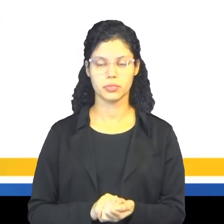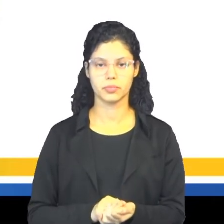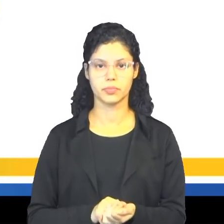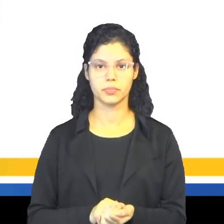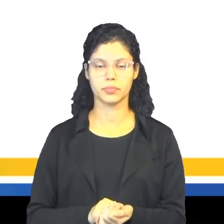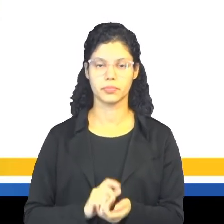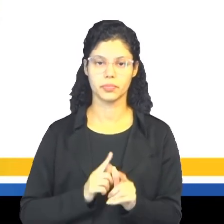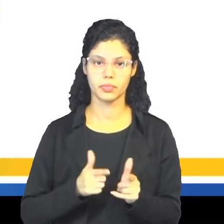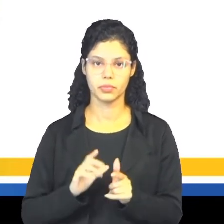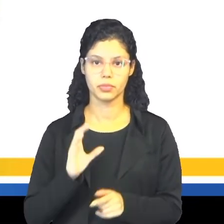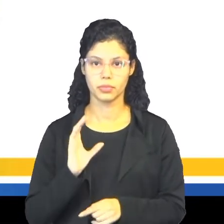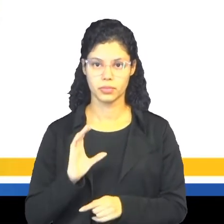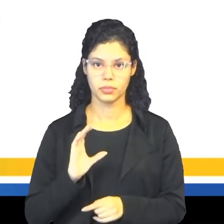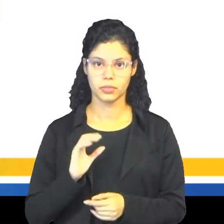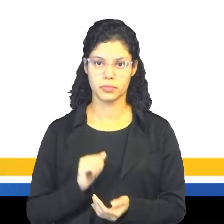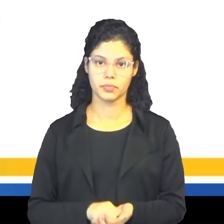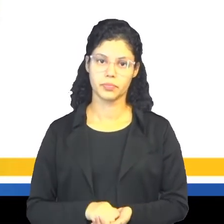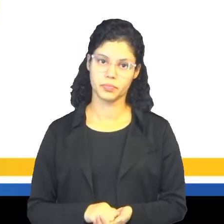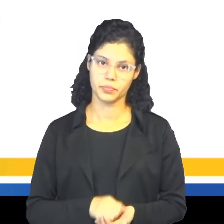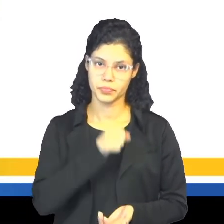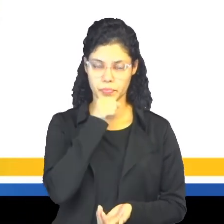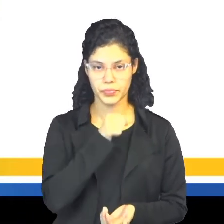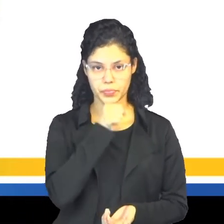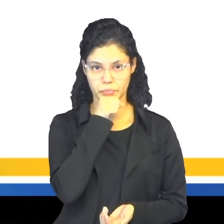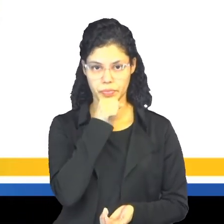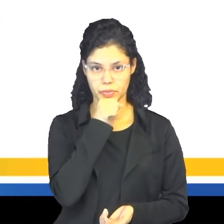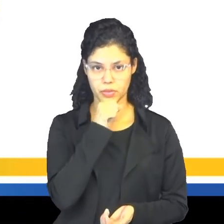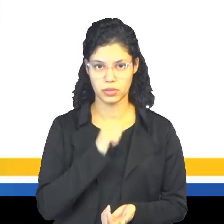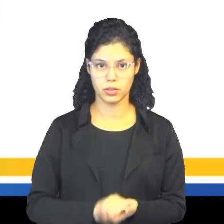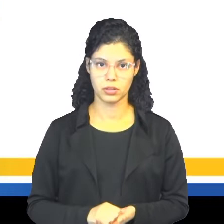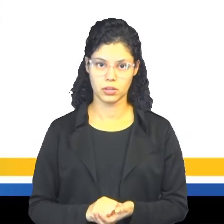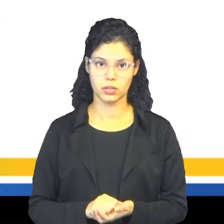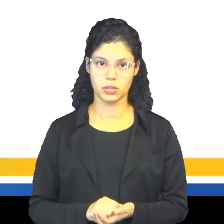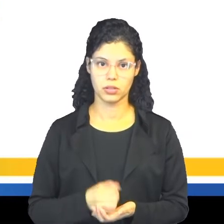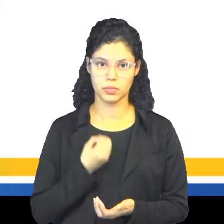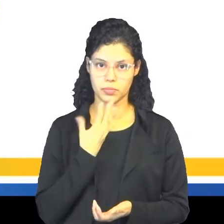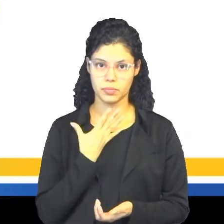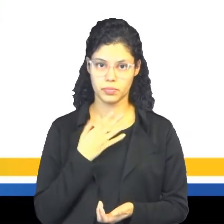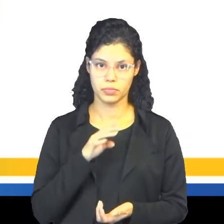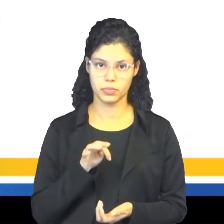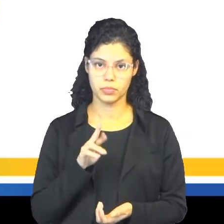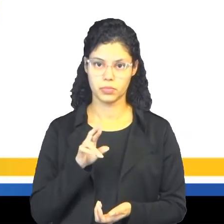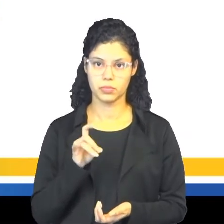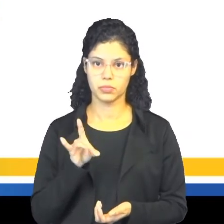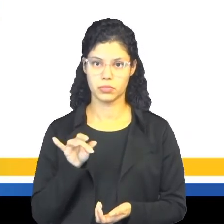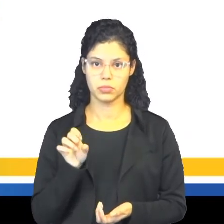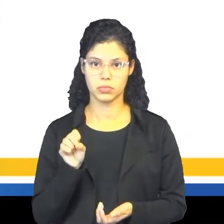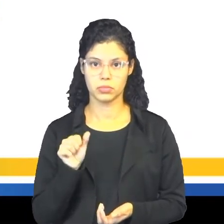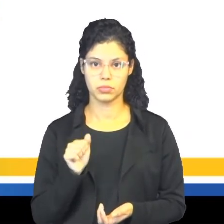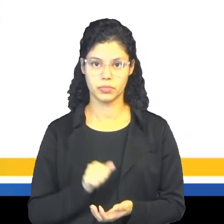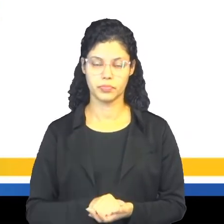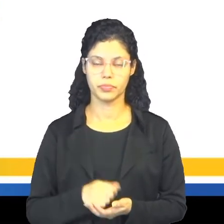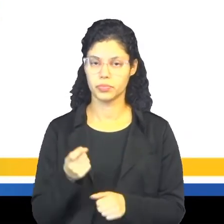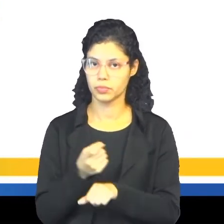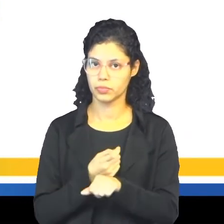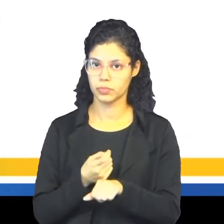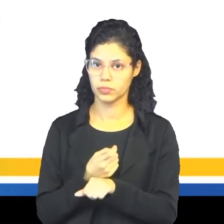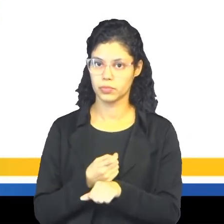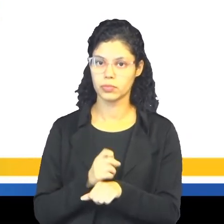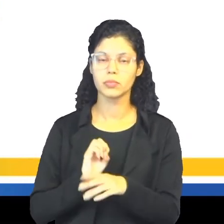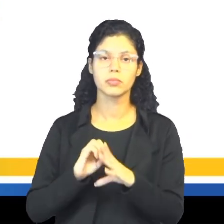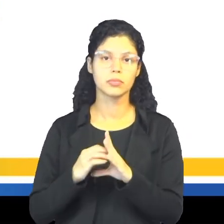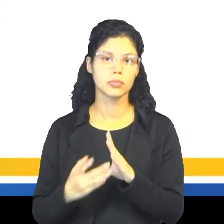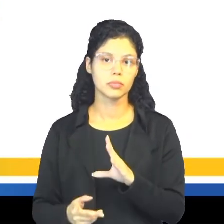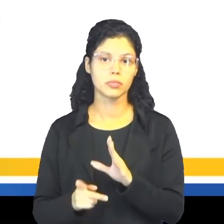somente a letra C porque bons velhos estudos são todos adjetivos lembrando adjetivo é uma palavra